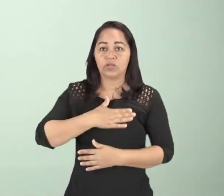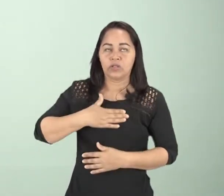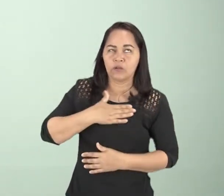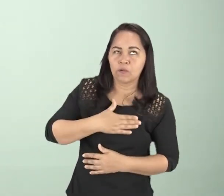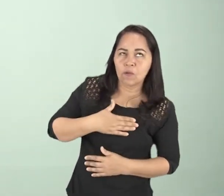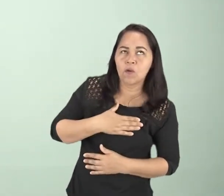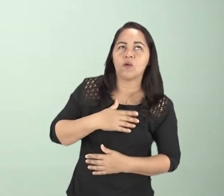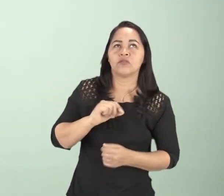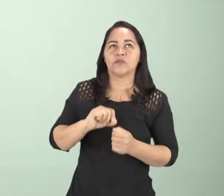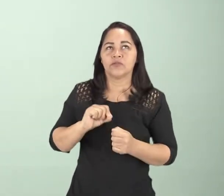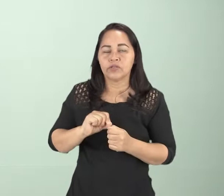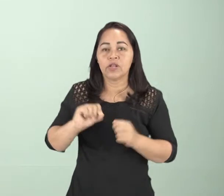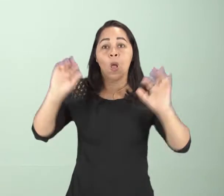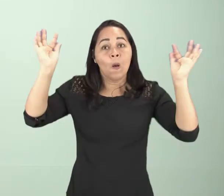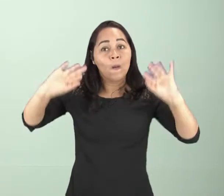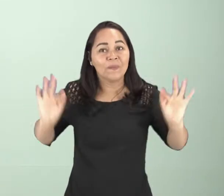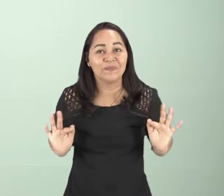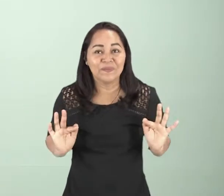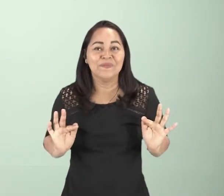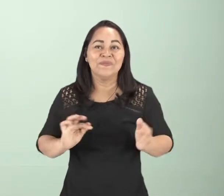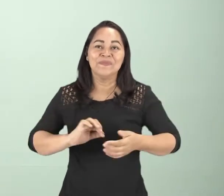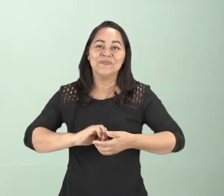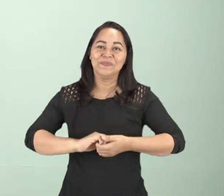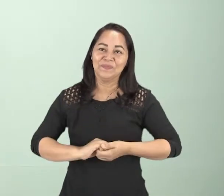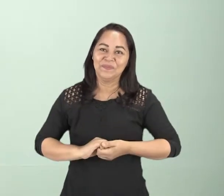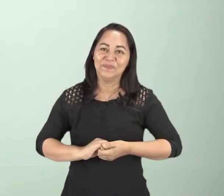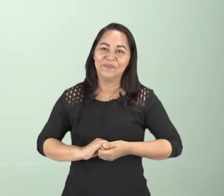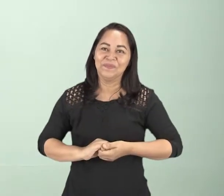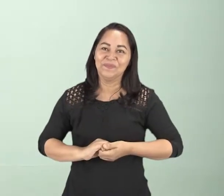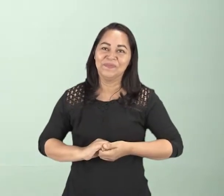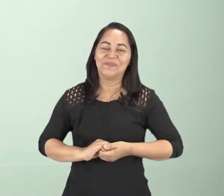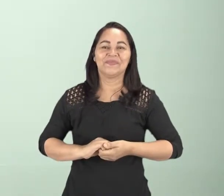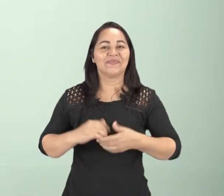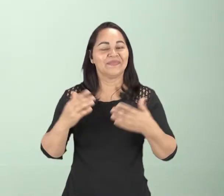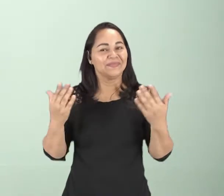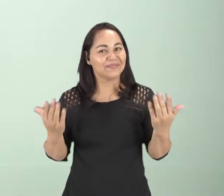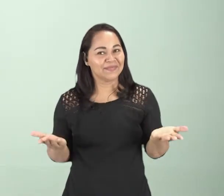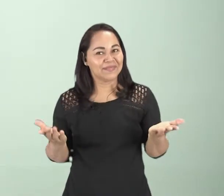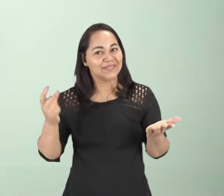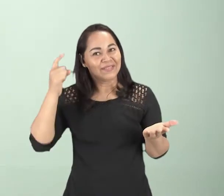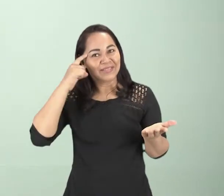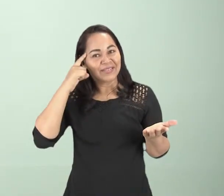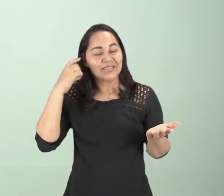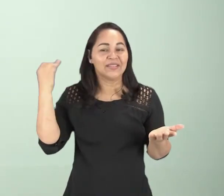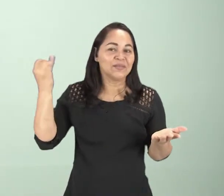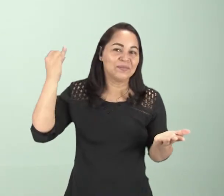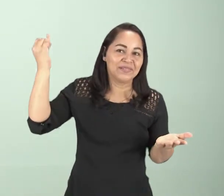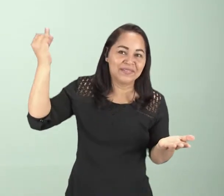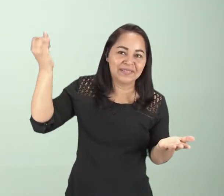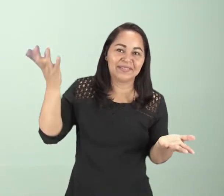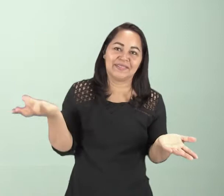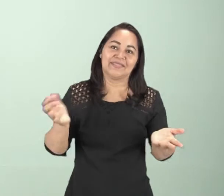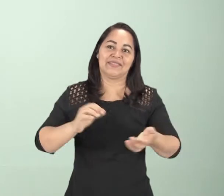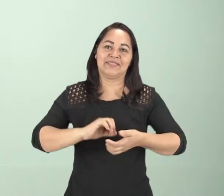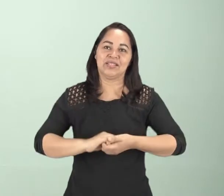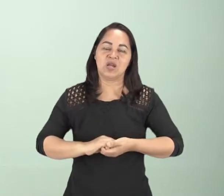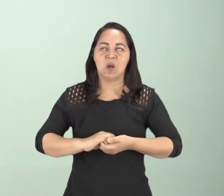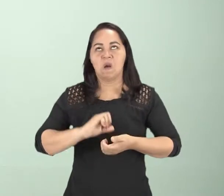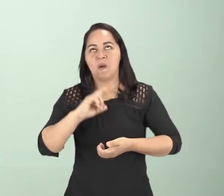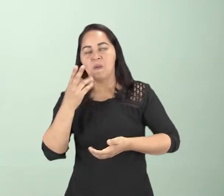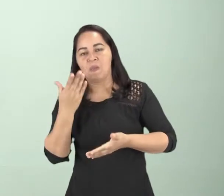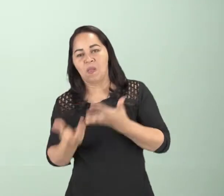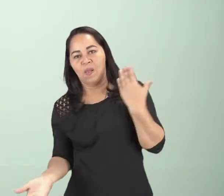feliz. Será que nós estamos fazendo essa divisão como deveríamos fazer? Será que isso realmente é importante ou que isso é perca de